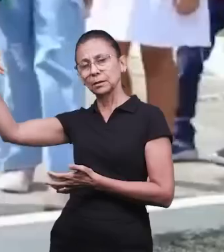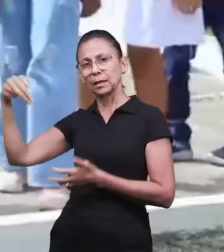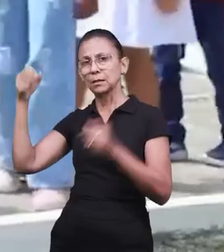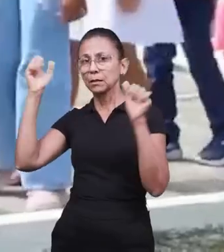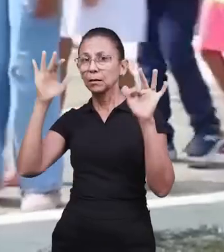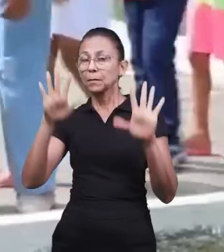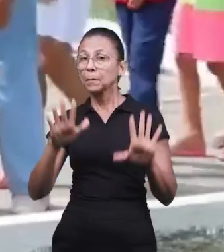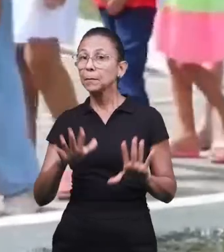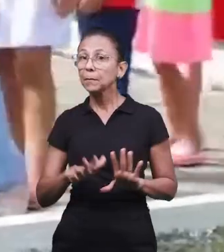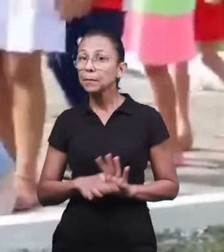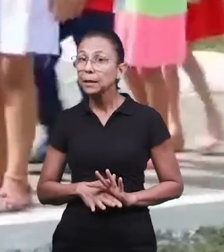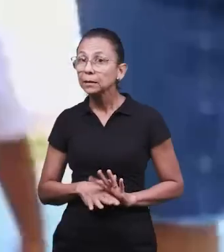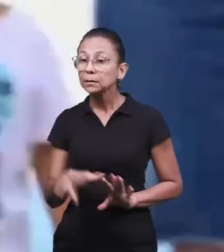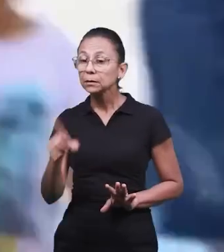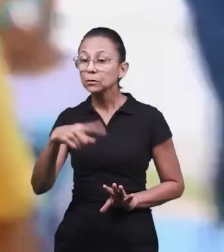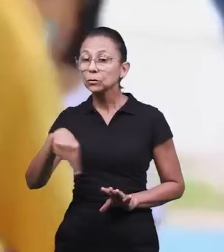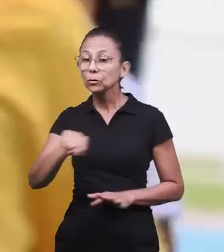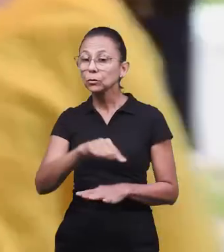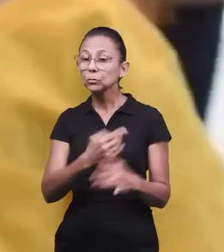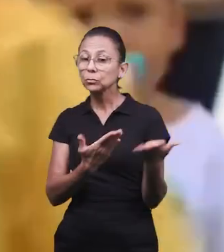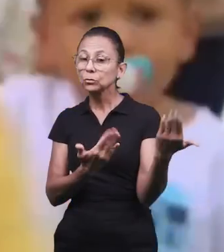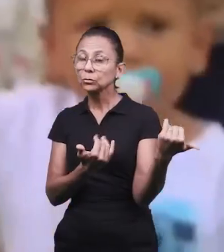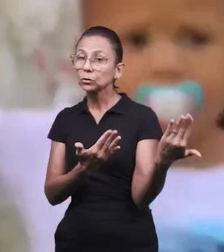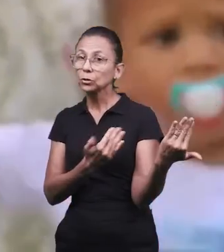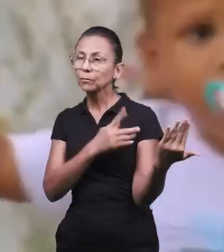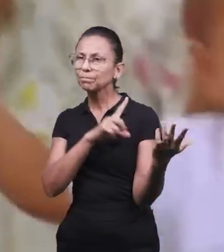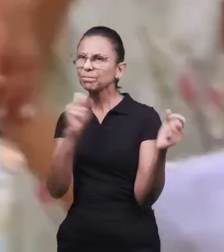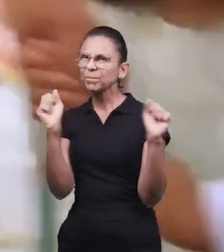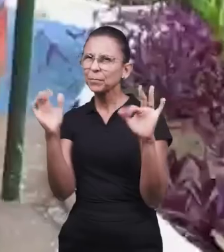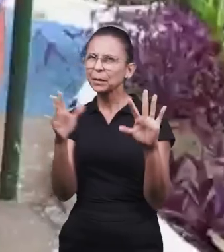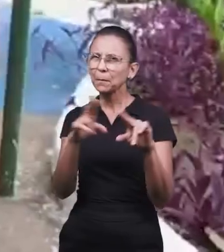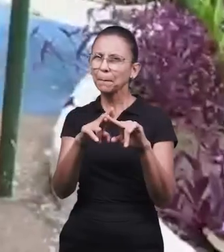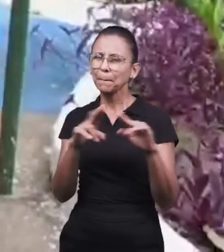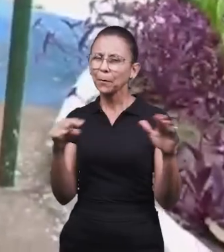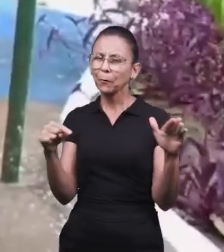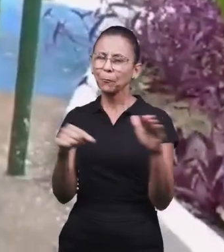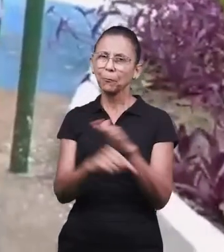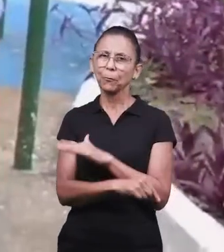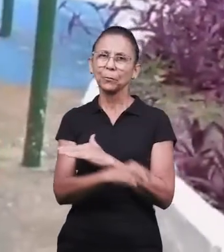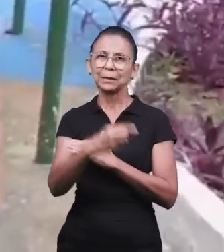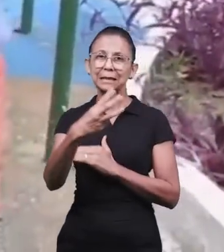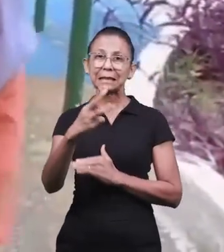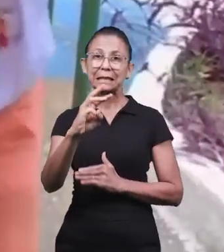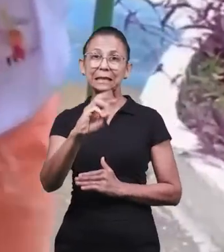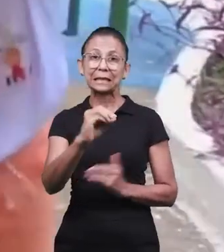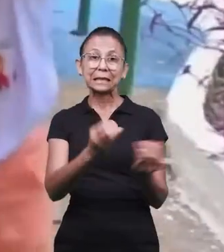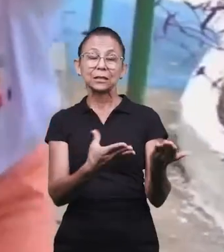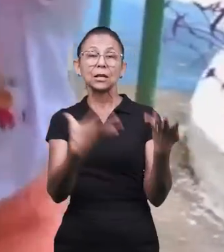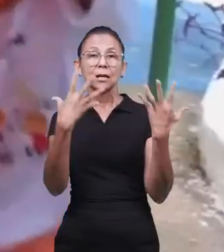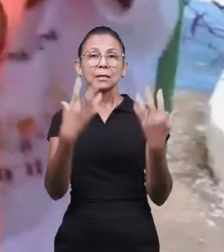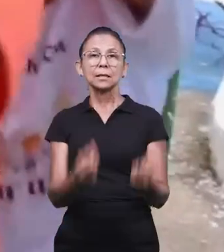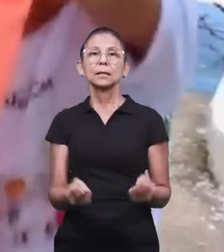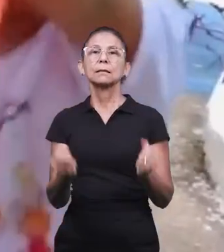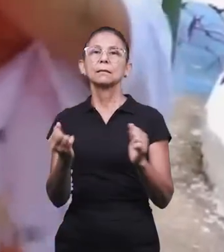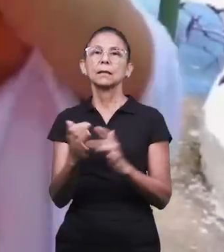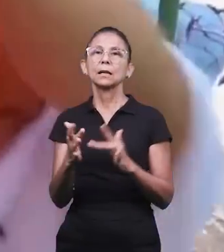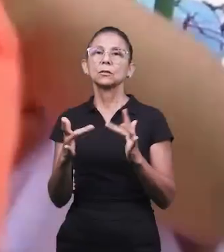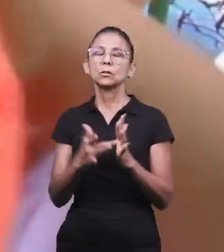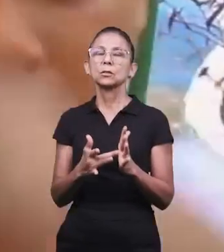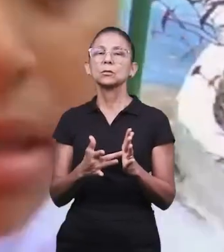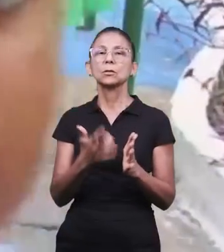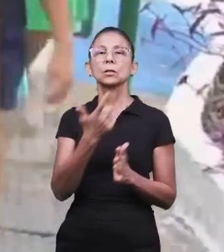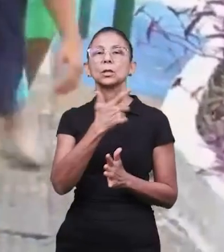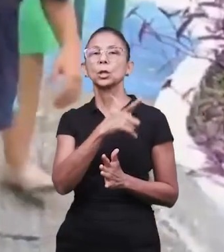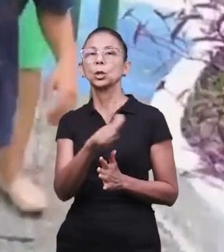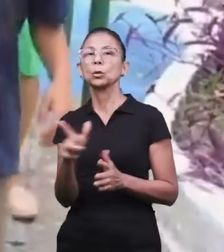bênção de renovo para todos os jovens. Deus operou de tal forma que 30 deles se converteram ou se